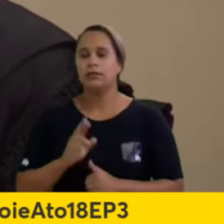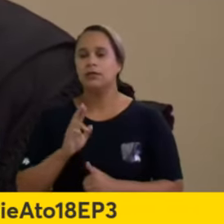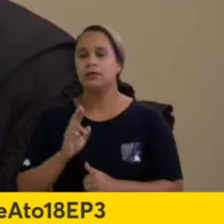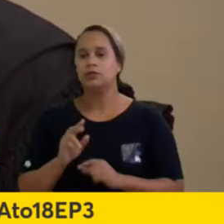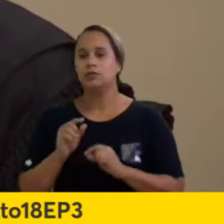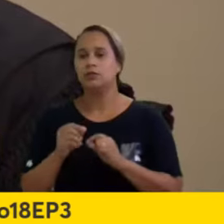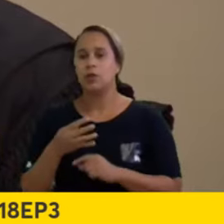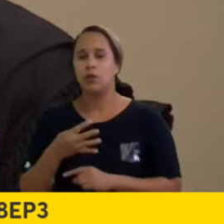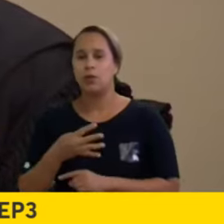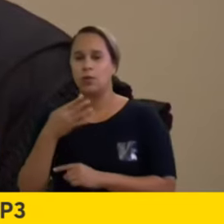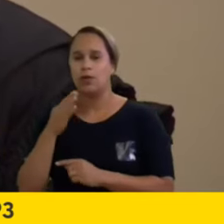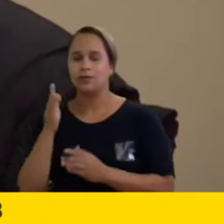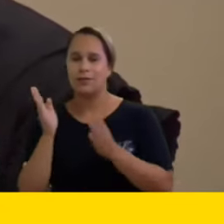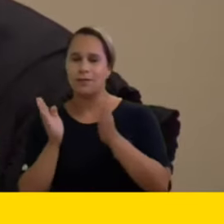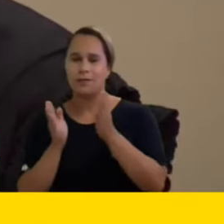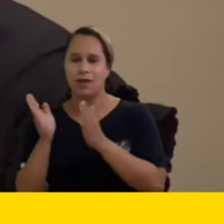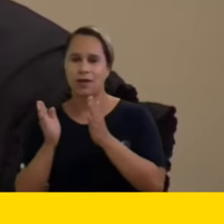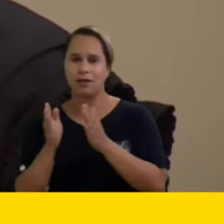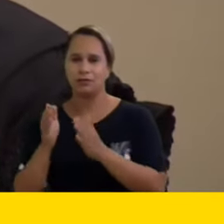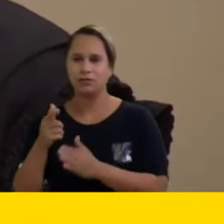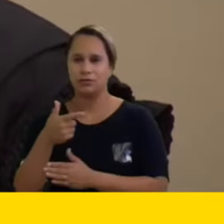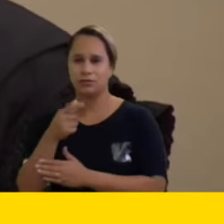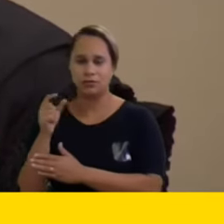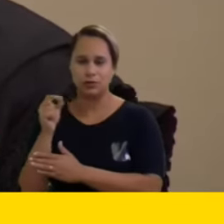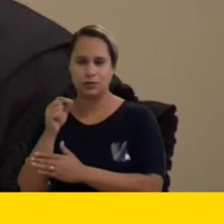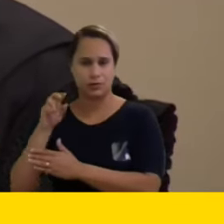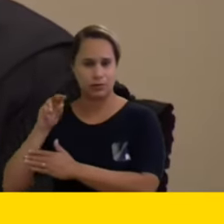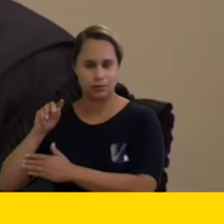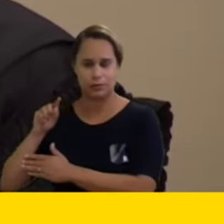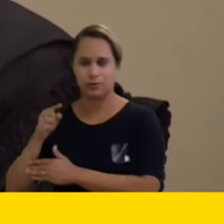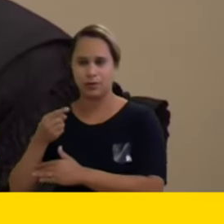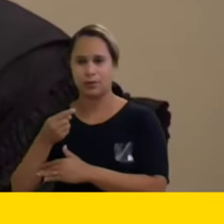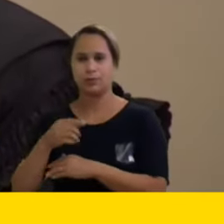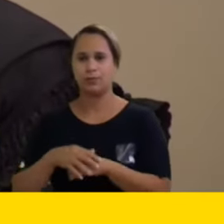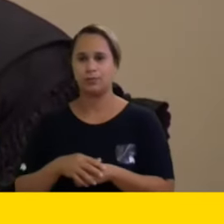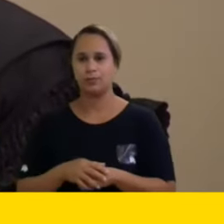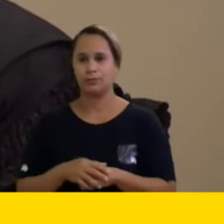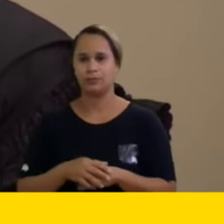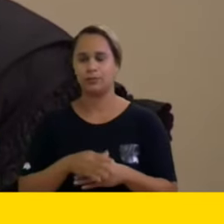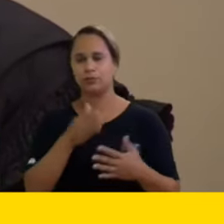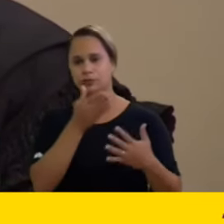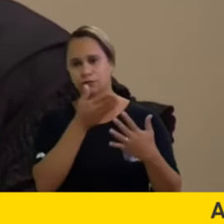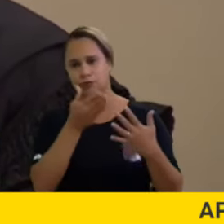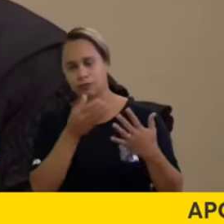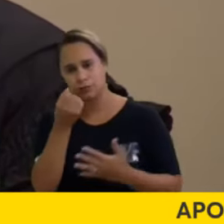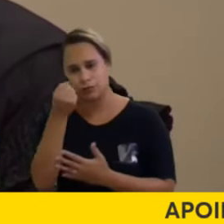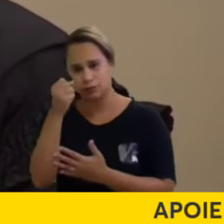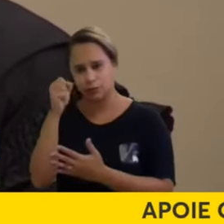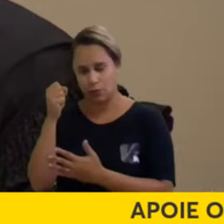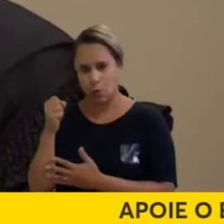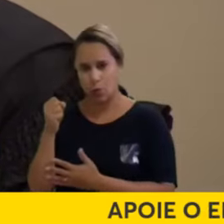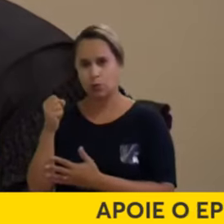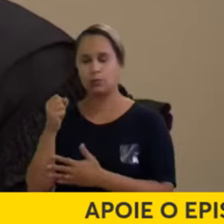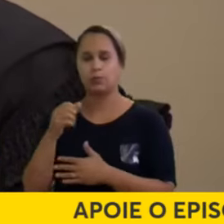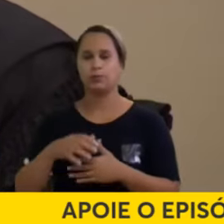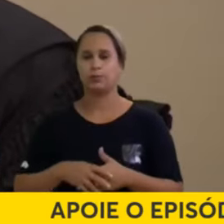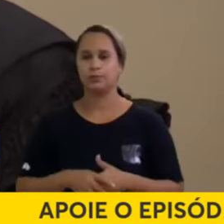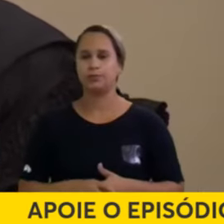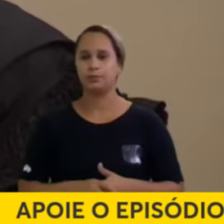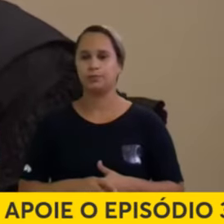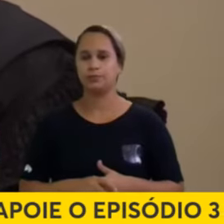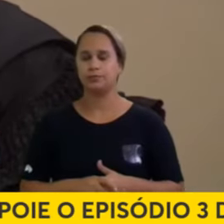de 200.000 e este dividido em oito número de candidatos citados no relatório do partido chegando seu valor de